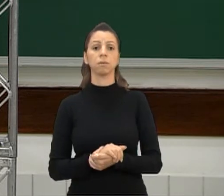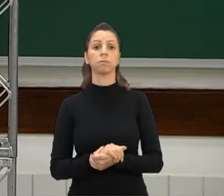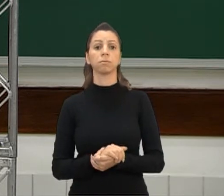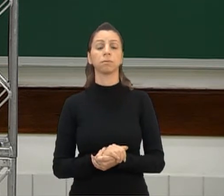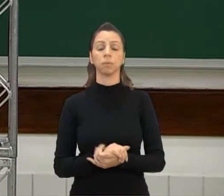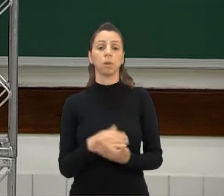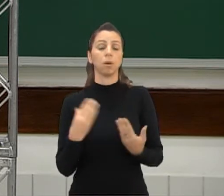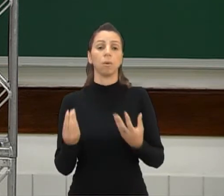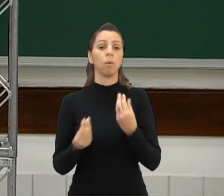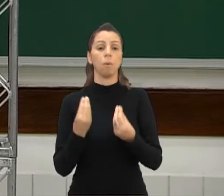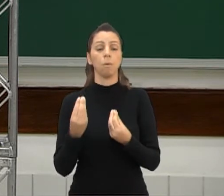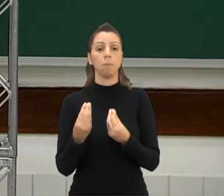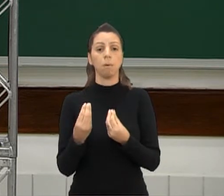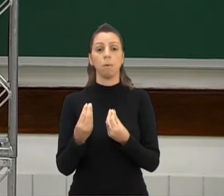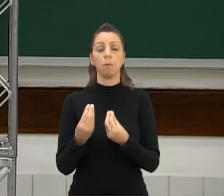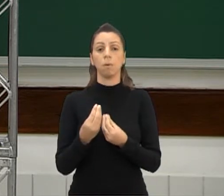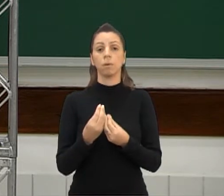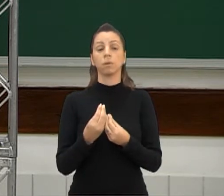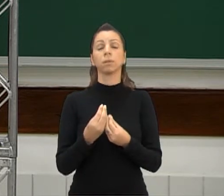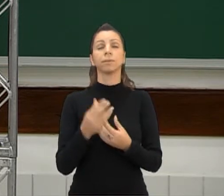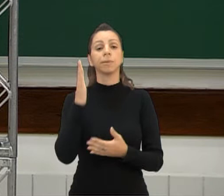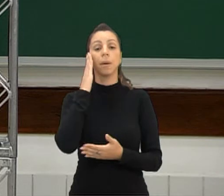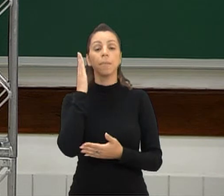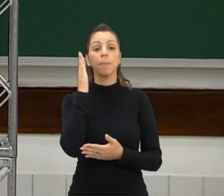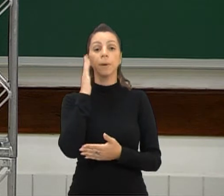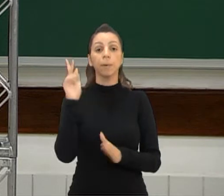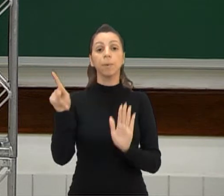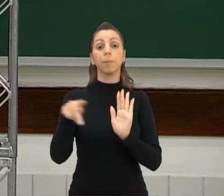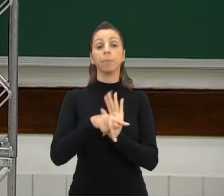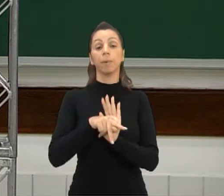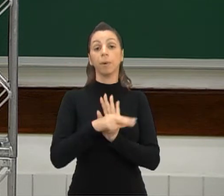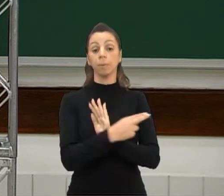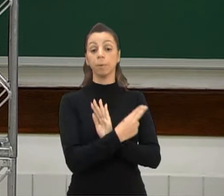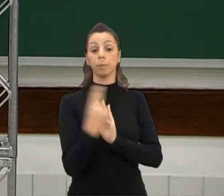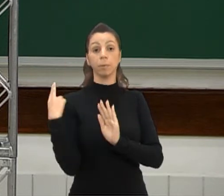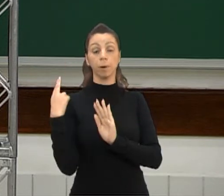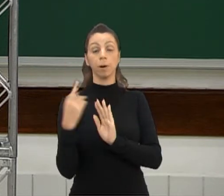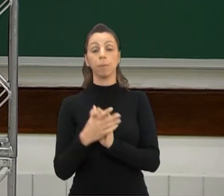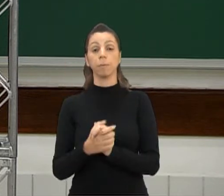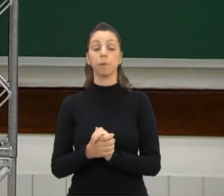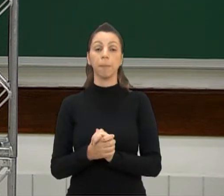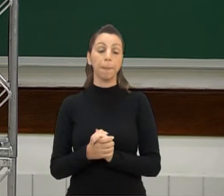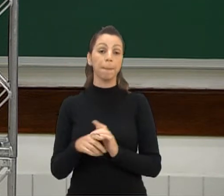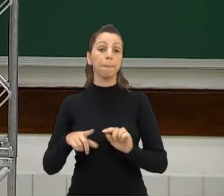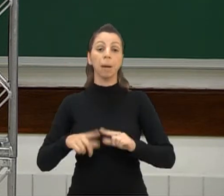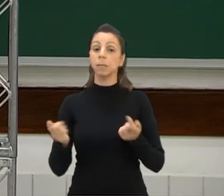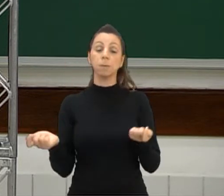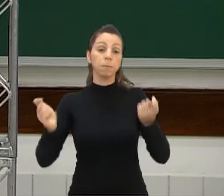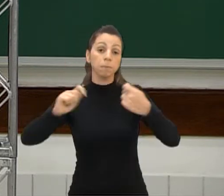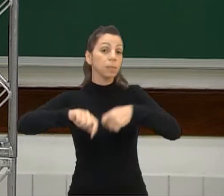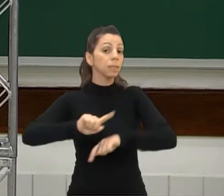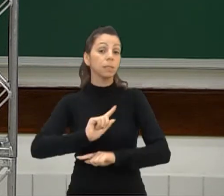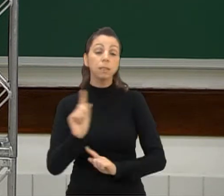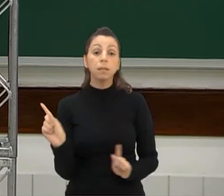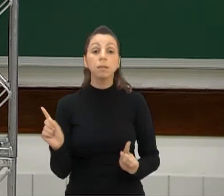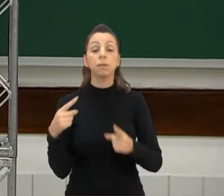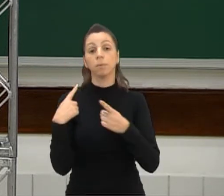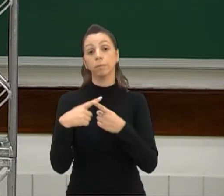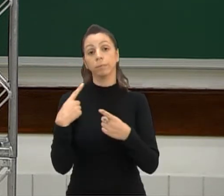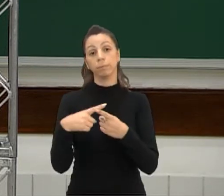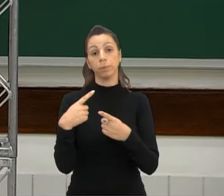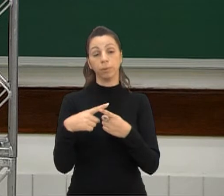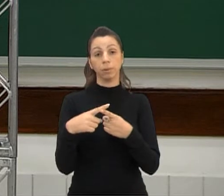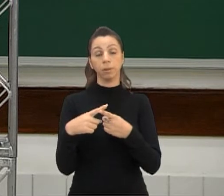o nosso próprio nome de usuário, mas a gente não precisa, porque as telas são escritas em primeira pessoa, tá?